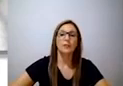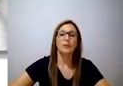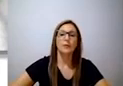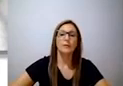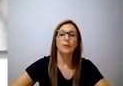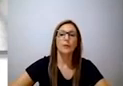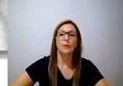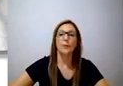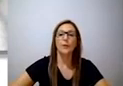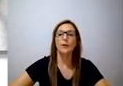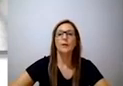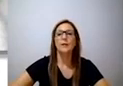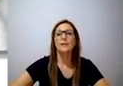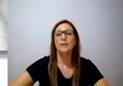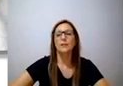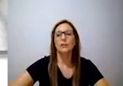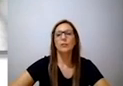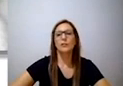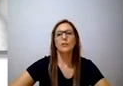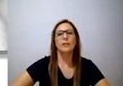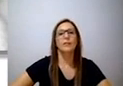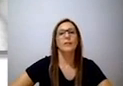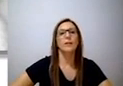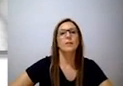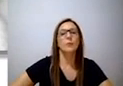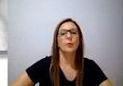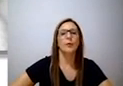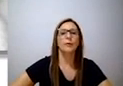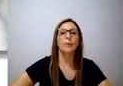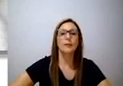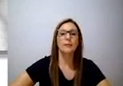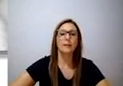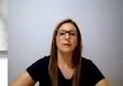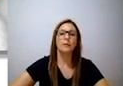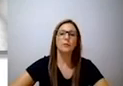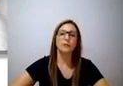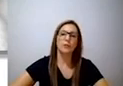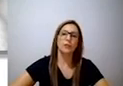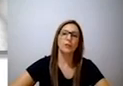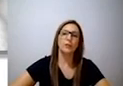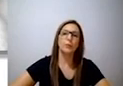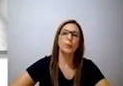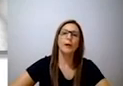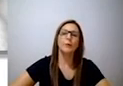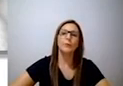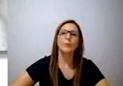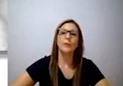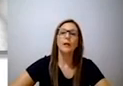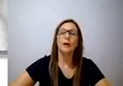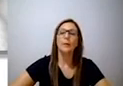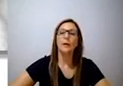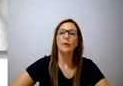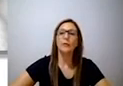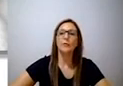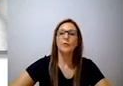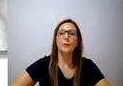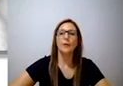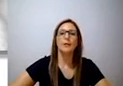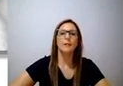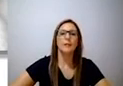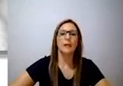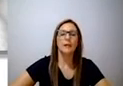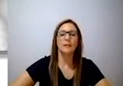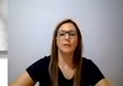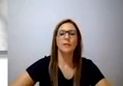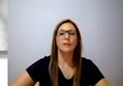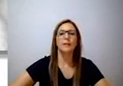transmite a doença para o bebê, seja durante a gravidez, por meio da placenta, ou seja na hora do parto. A maioria dos bebês